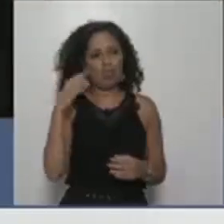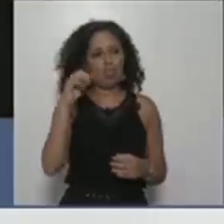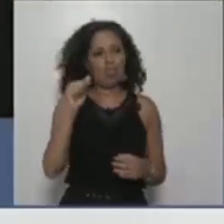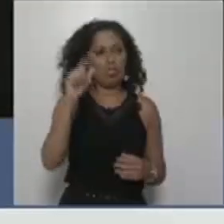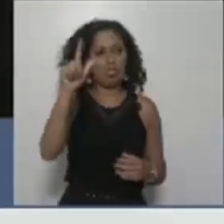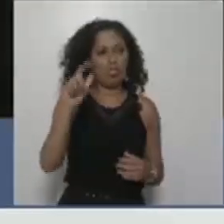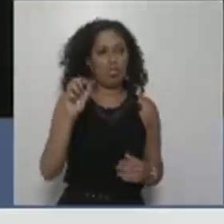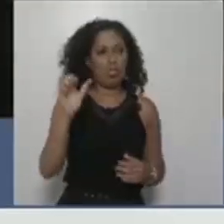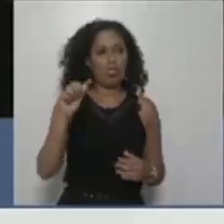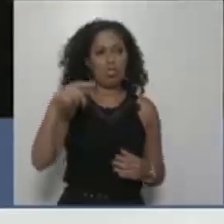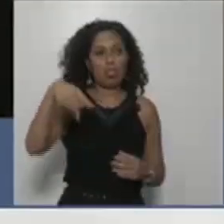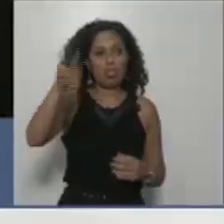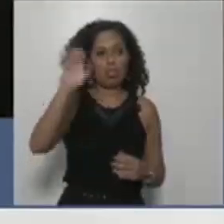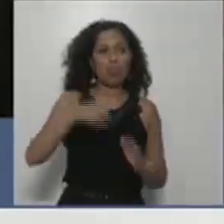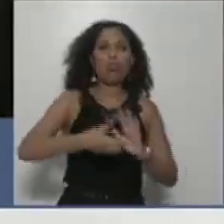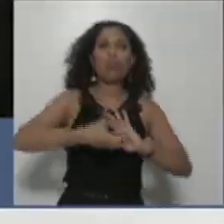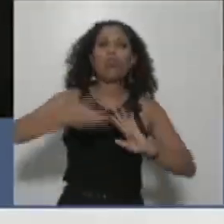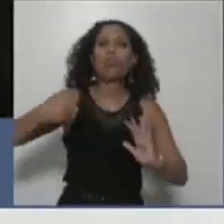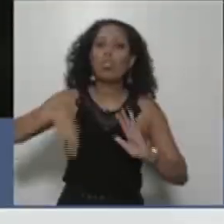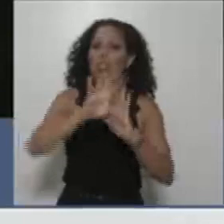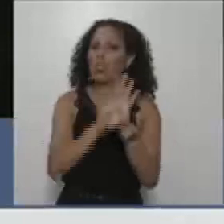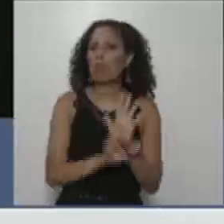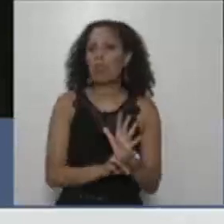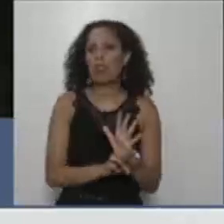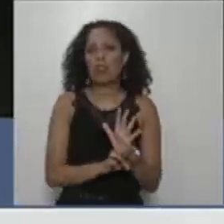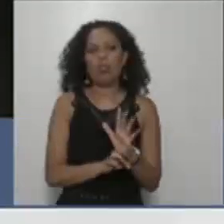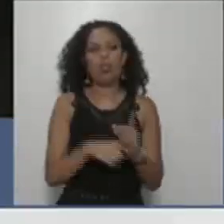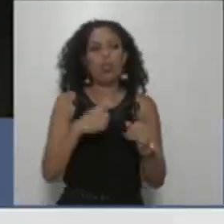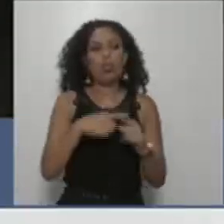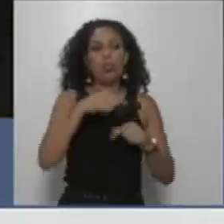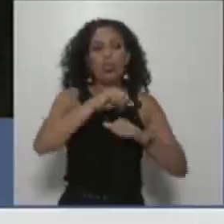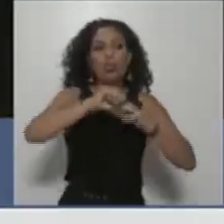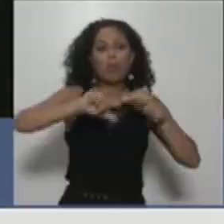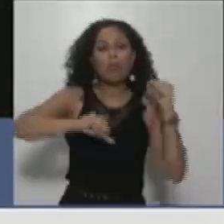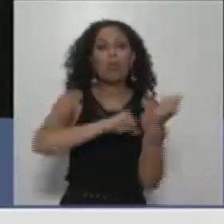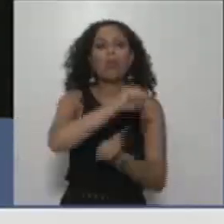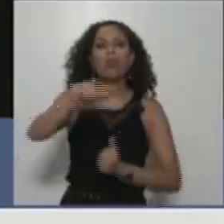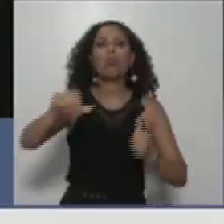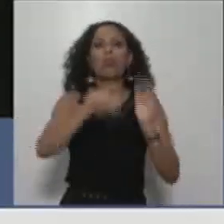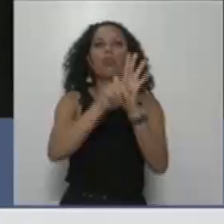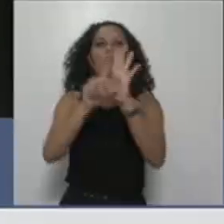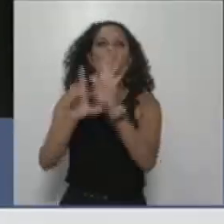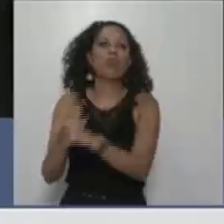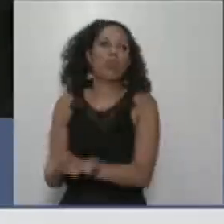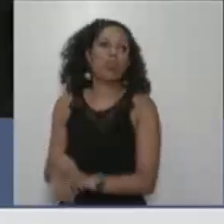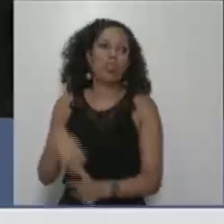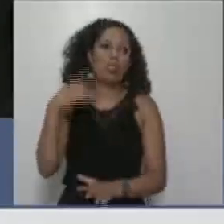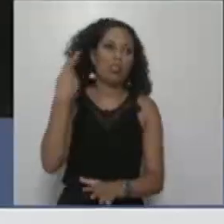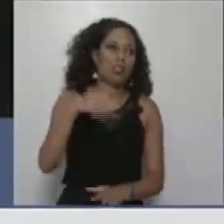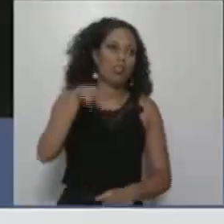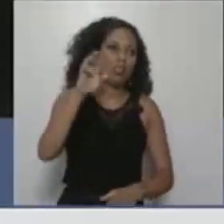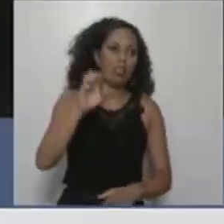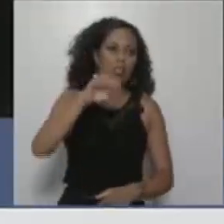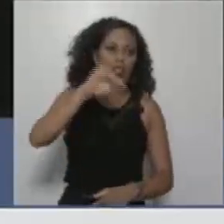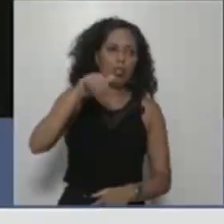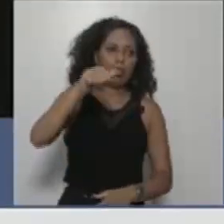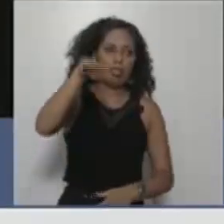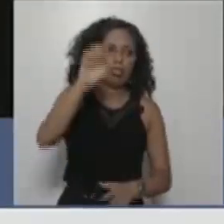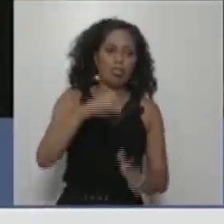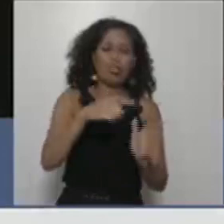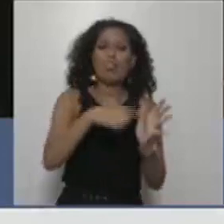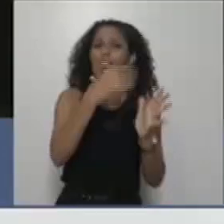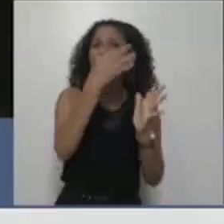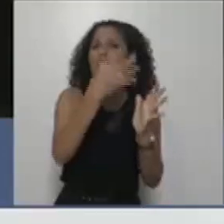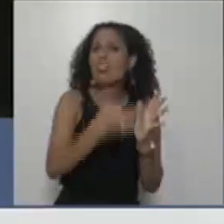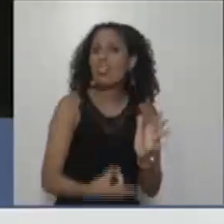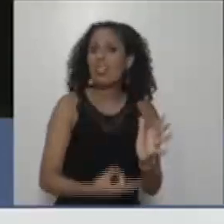Alexandre Freitas que retirasse essa emenda, porque desconfigura o projeto da enfermeira Rejane, que está muito qualificado